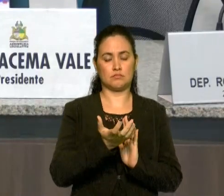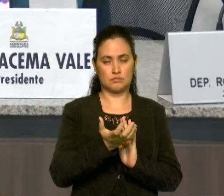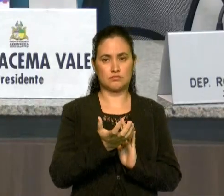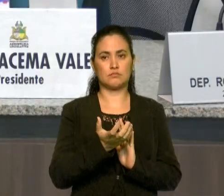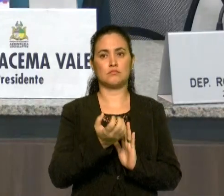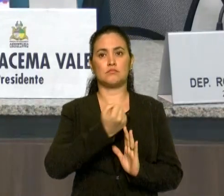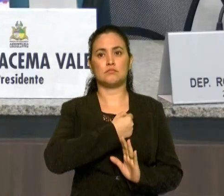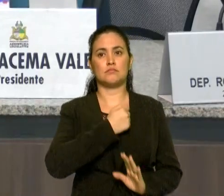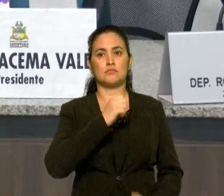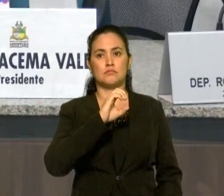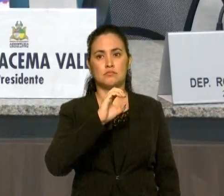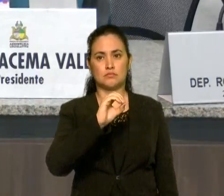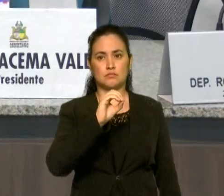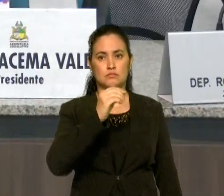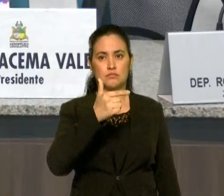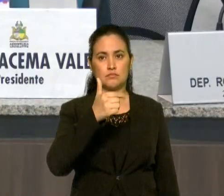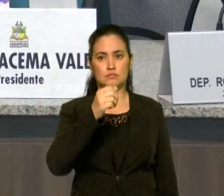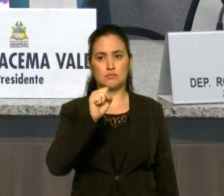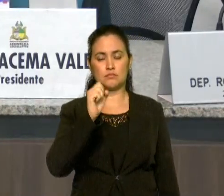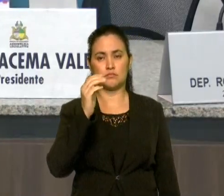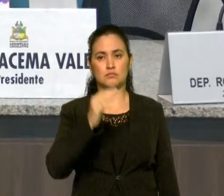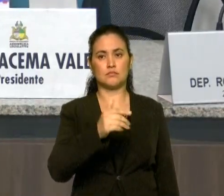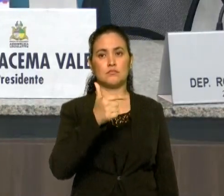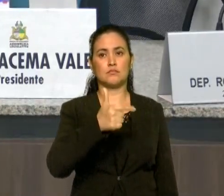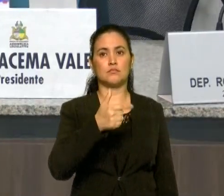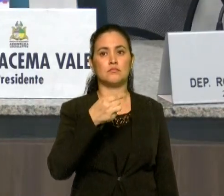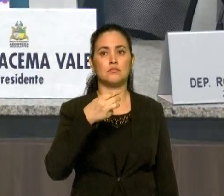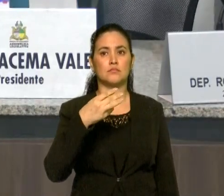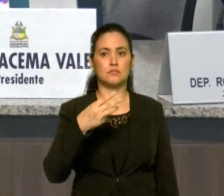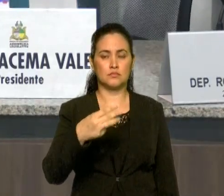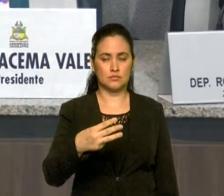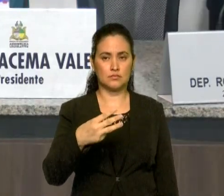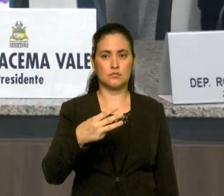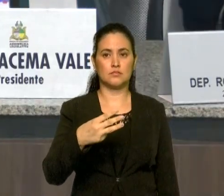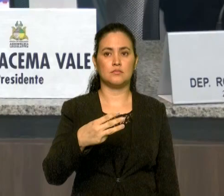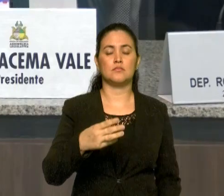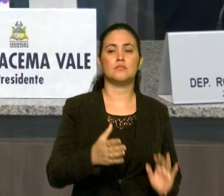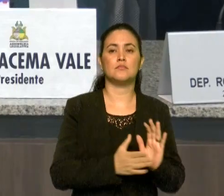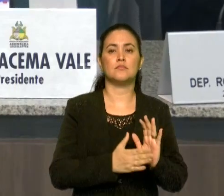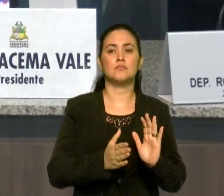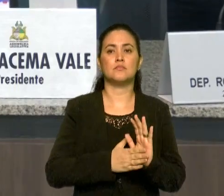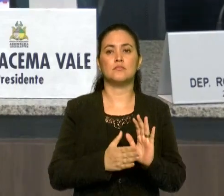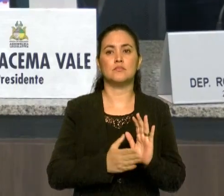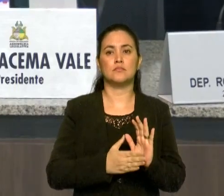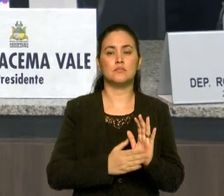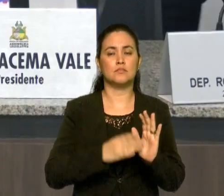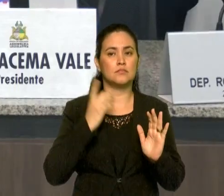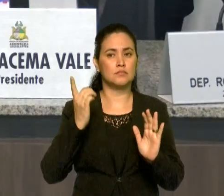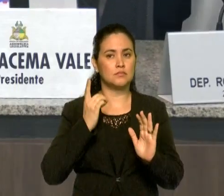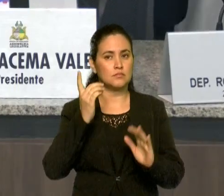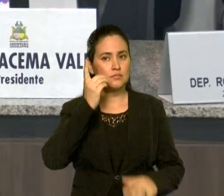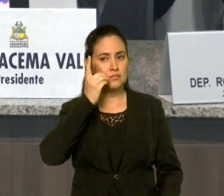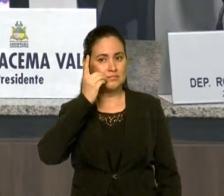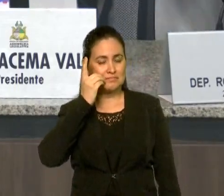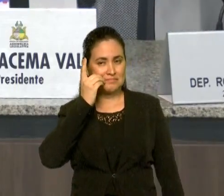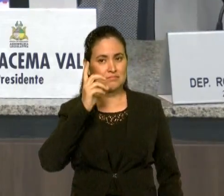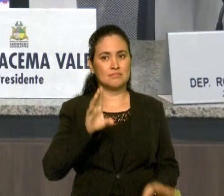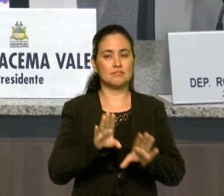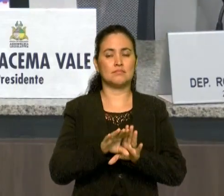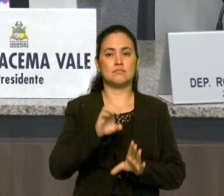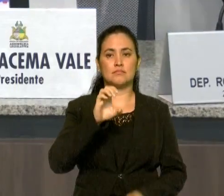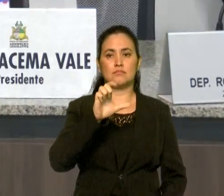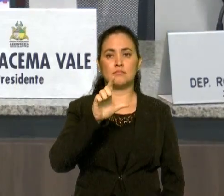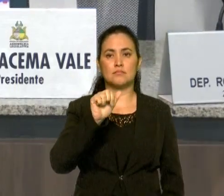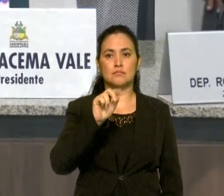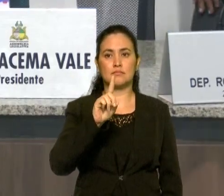legislativa número 028 de 2023, de autoria das deputadas Daniela e Cláudia